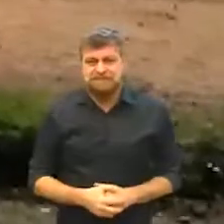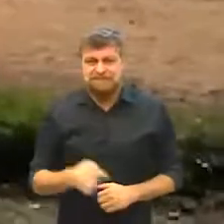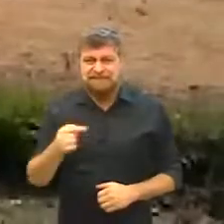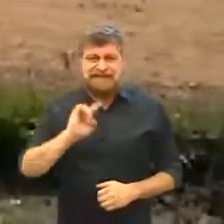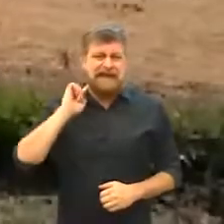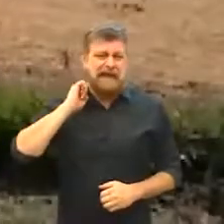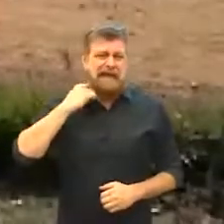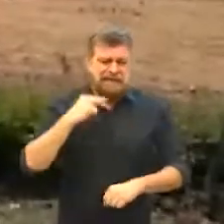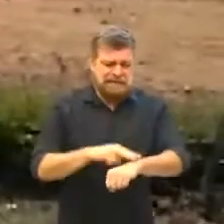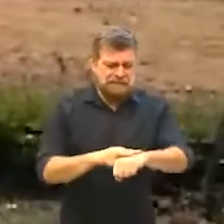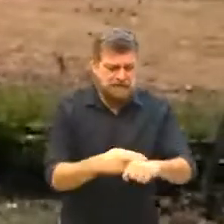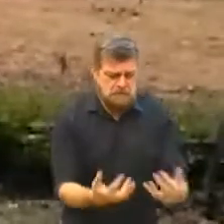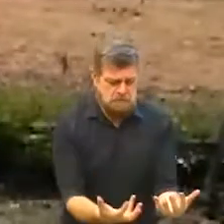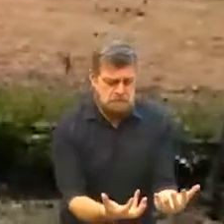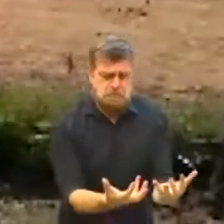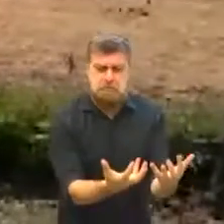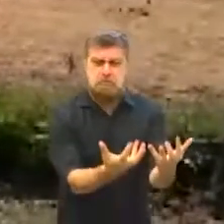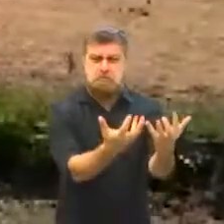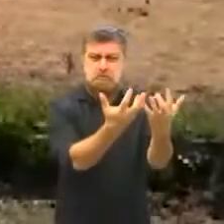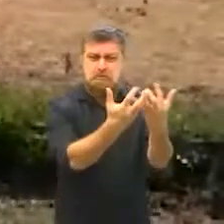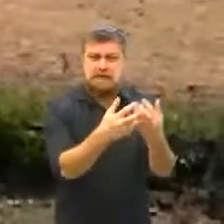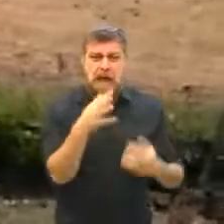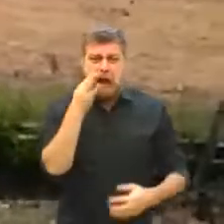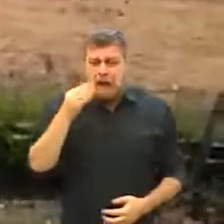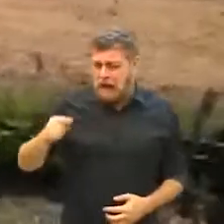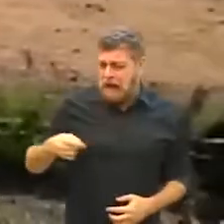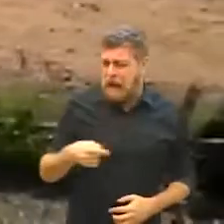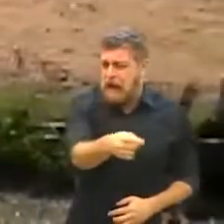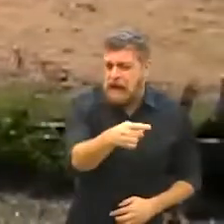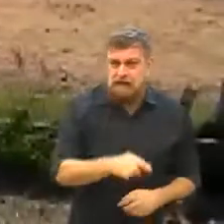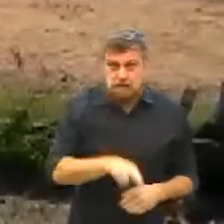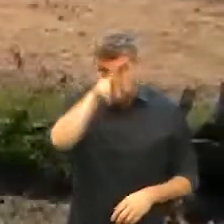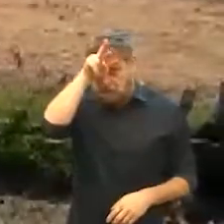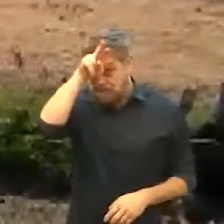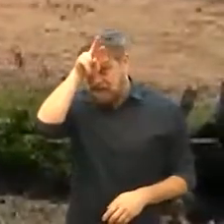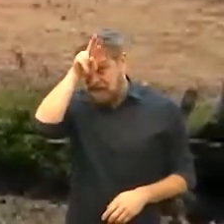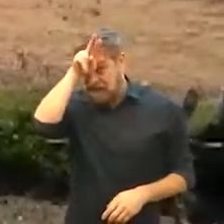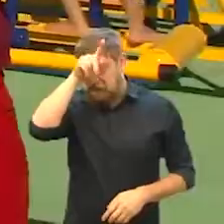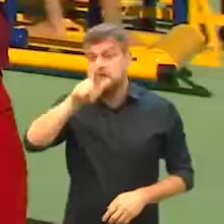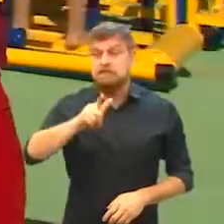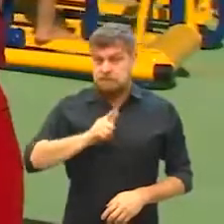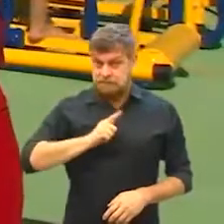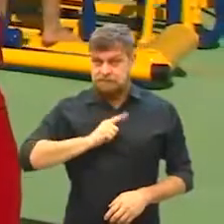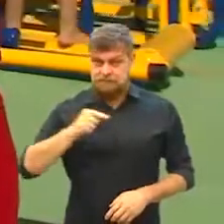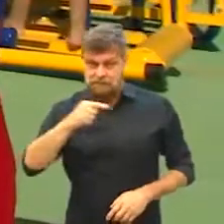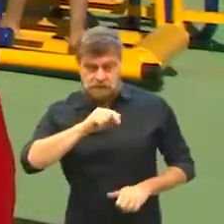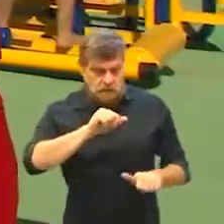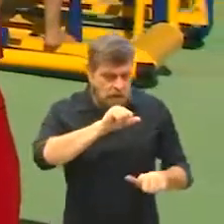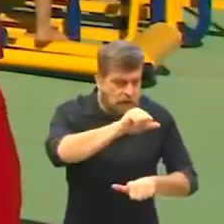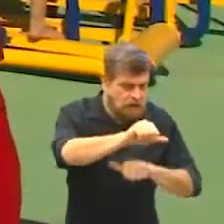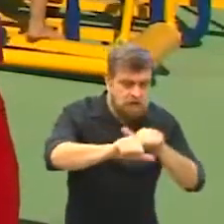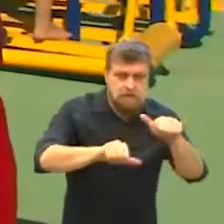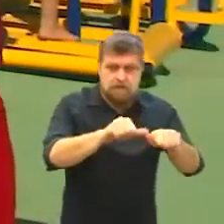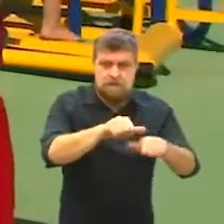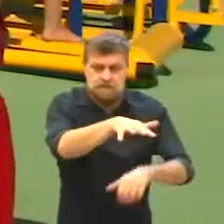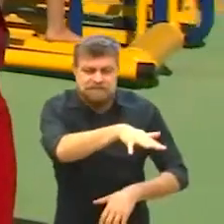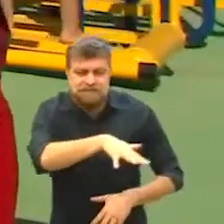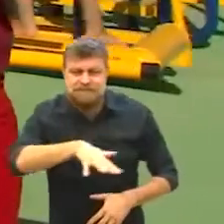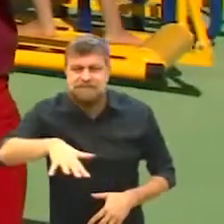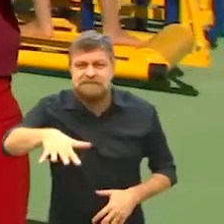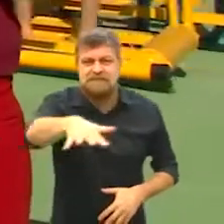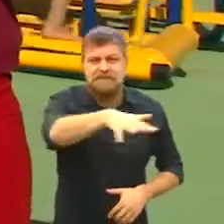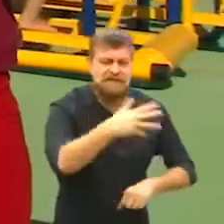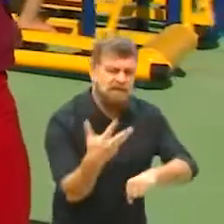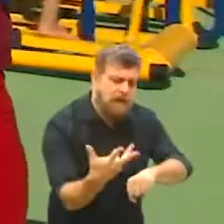agora. Era um lixo, era um mato, era rato, barata, todas essas coisas assim, né? E ele se transformou isso aqui